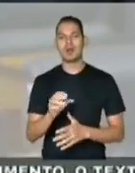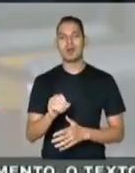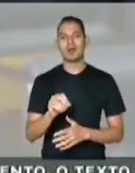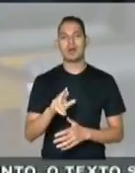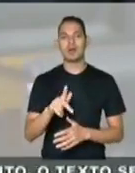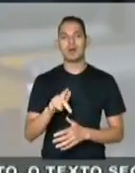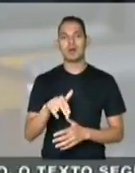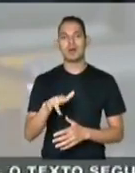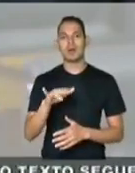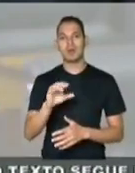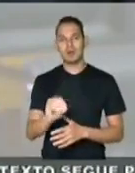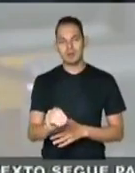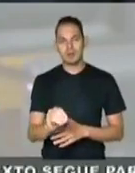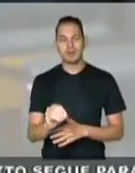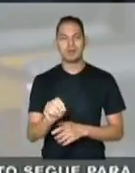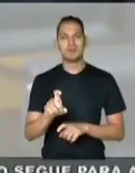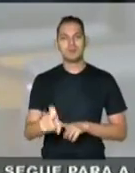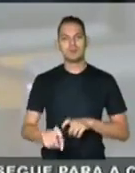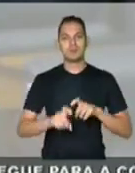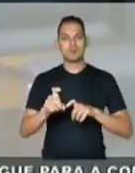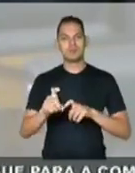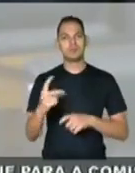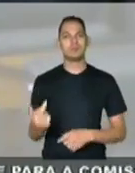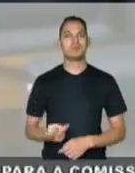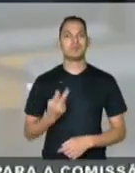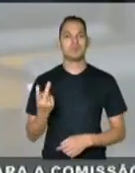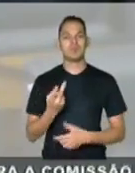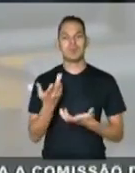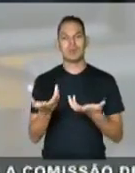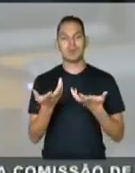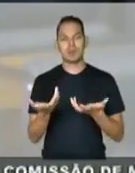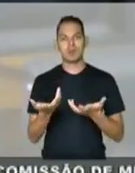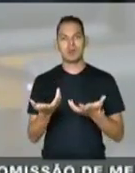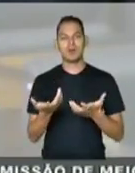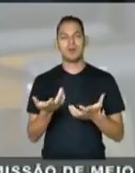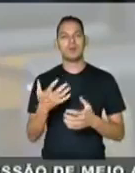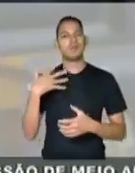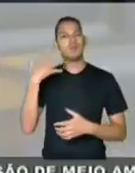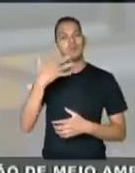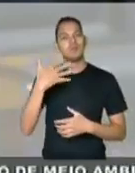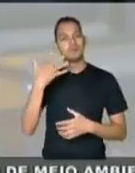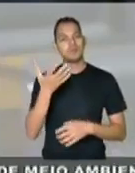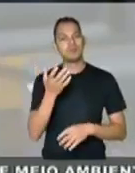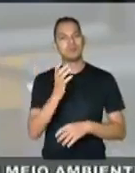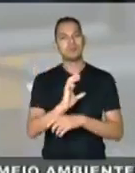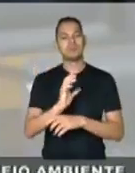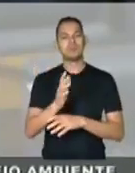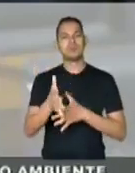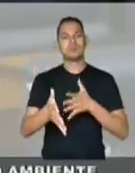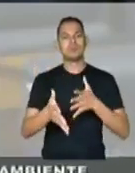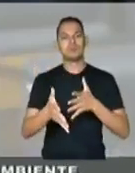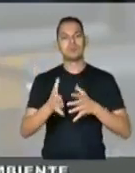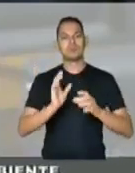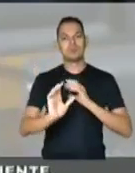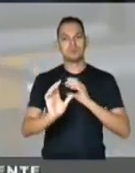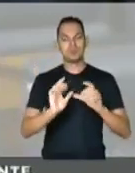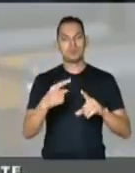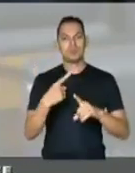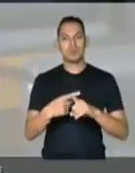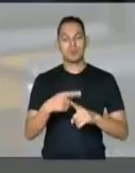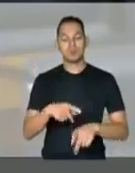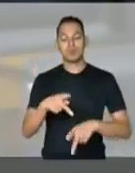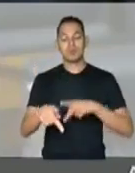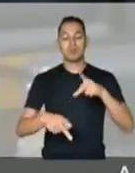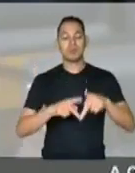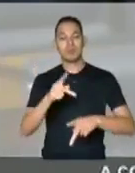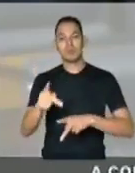orgânicos, agroecologia, com defensivos biológicos. Gostaria que Vossa Excelência registrasse na Voz do Brasil, até porque o nosso povo do campo e do interior tem